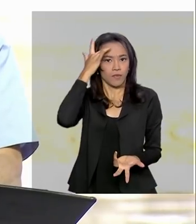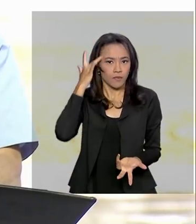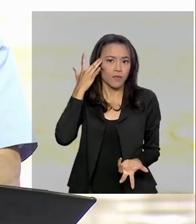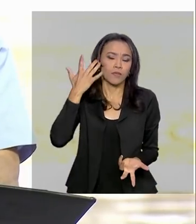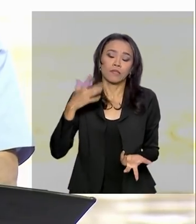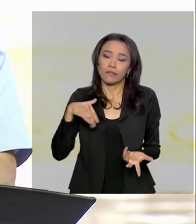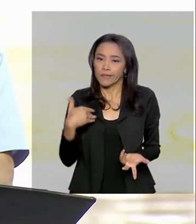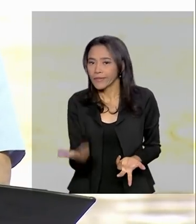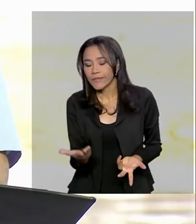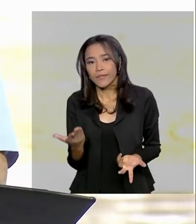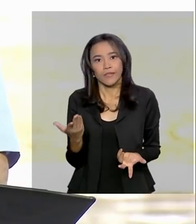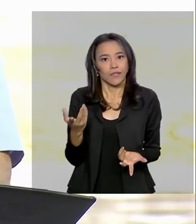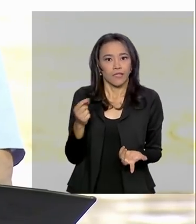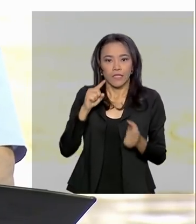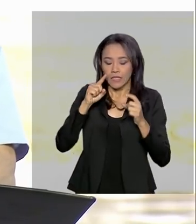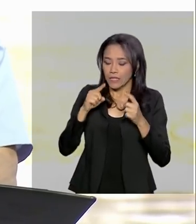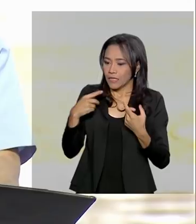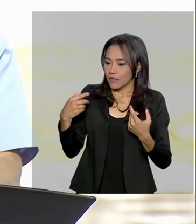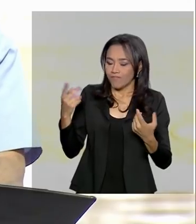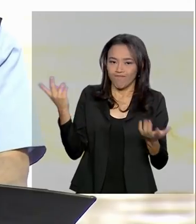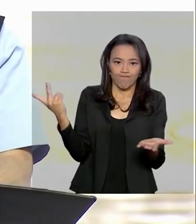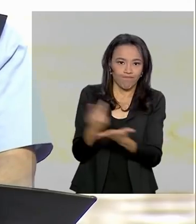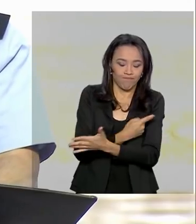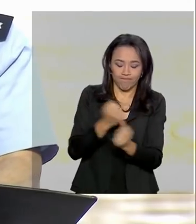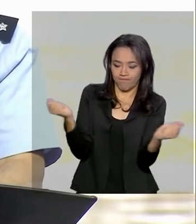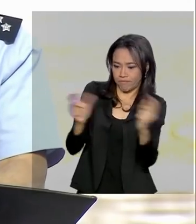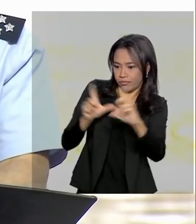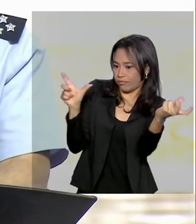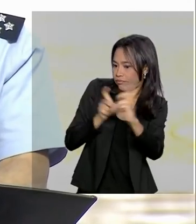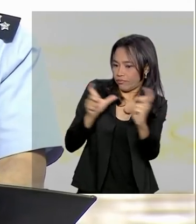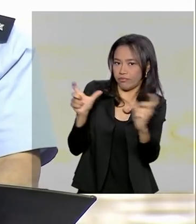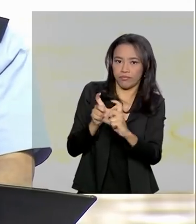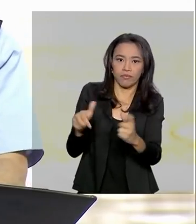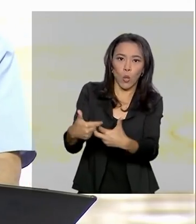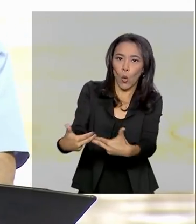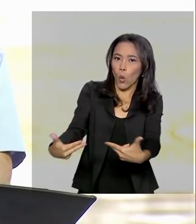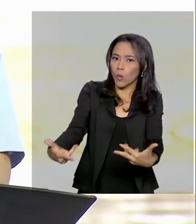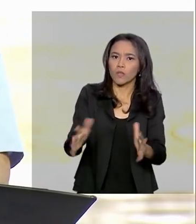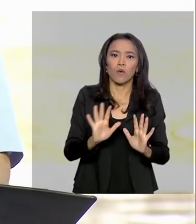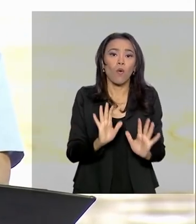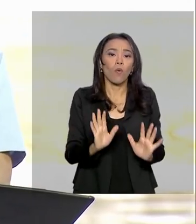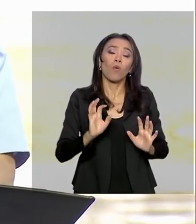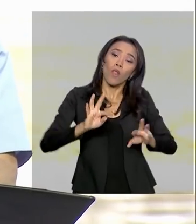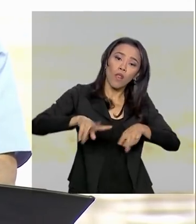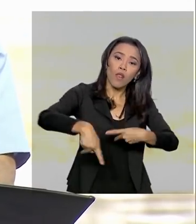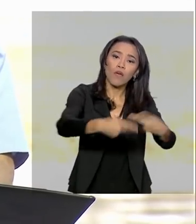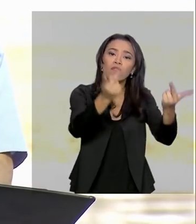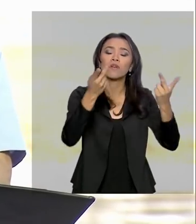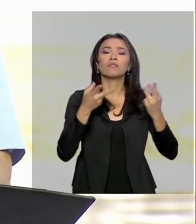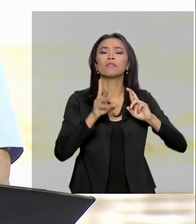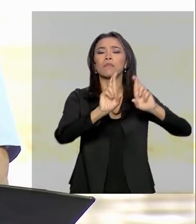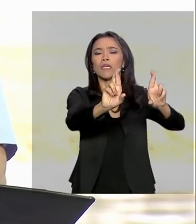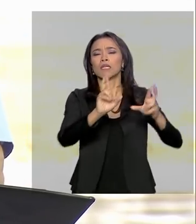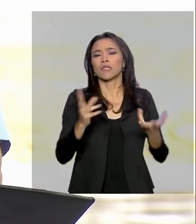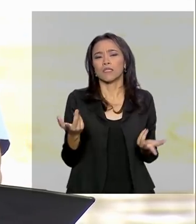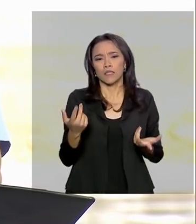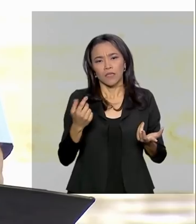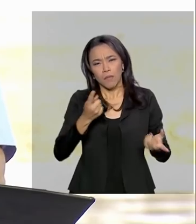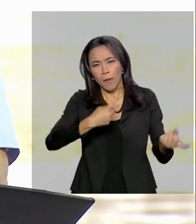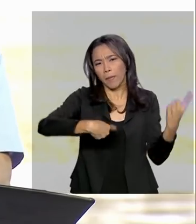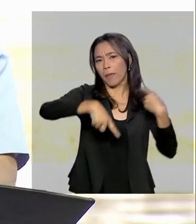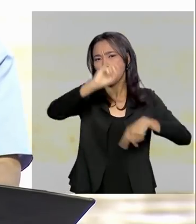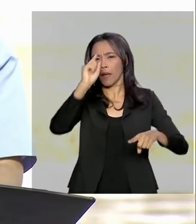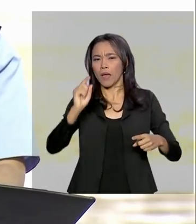seja em situações de calamidade pública, seja transportando o progresso e a esperança para os